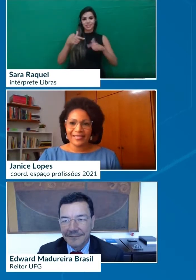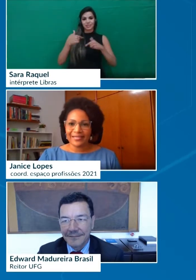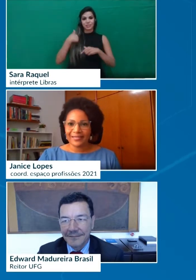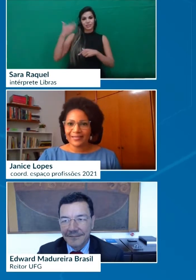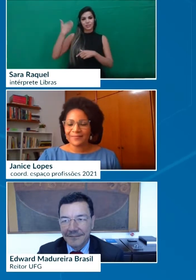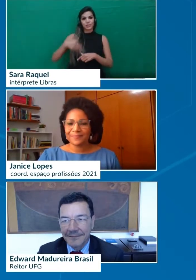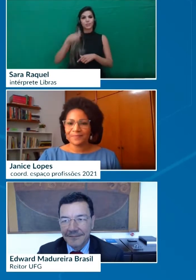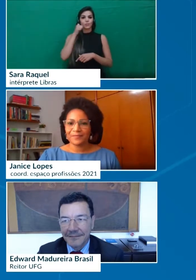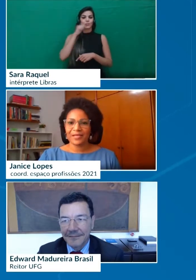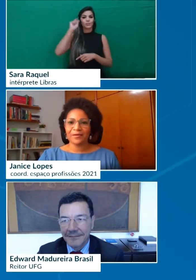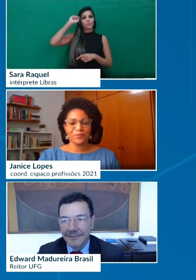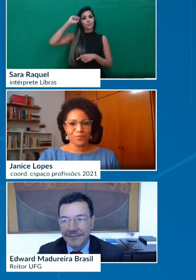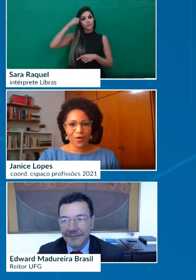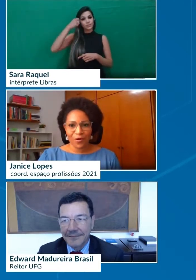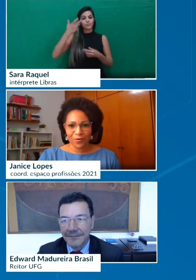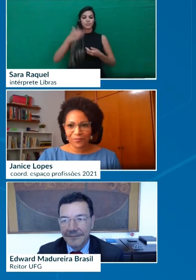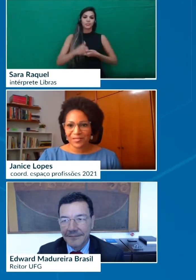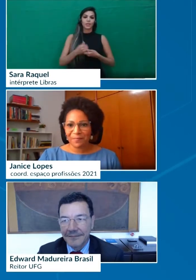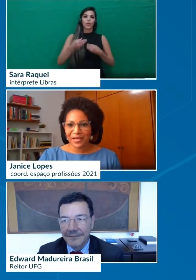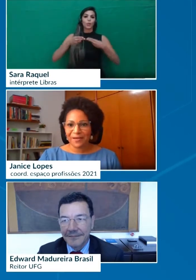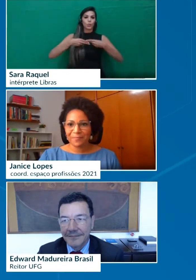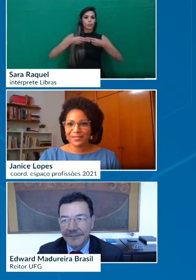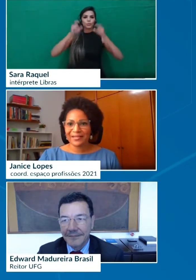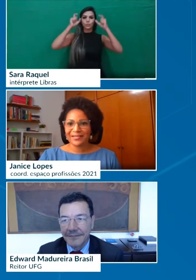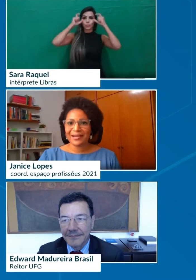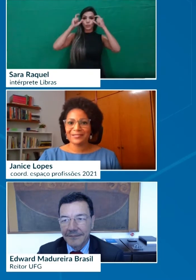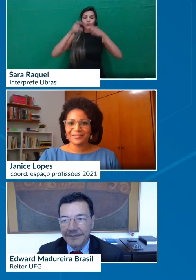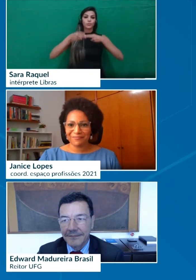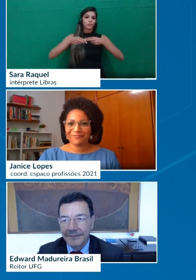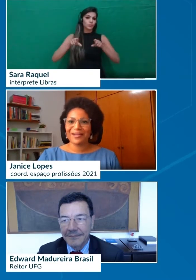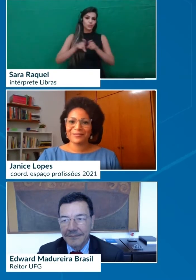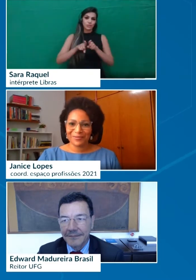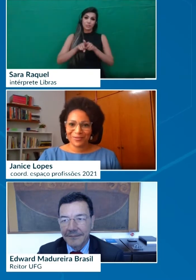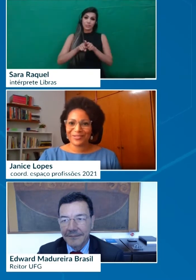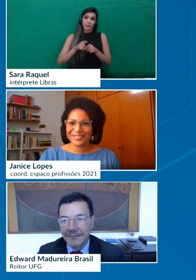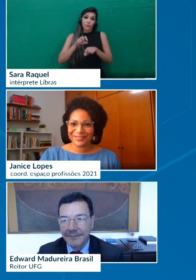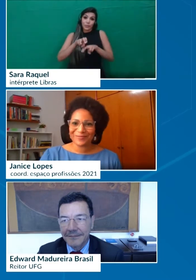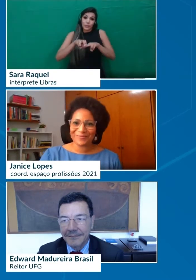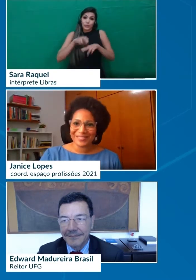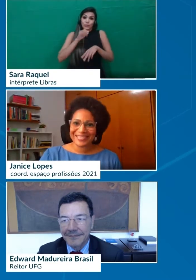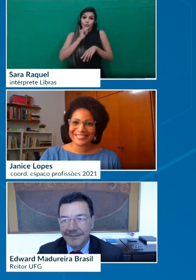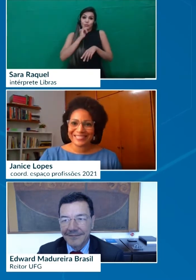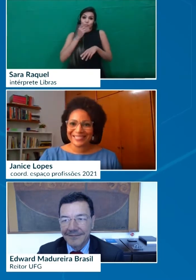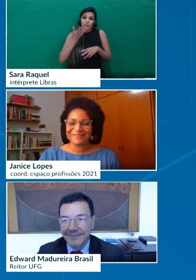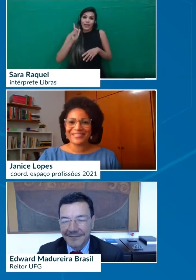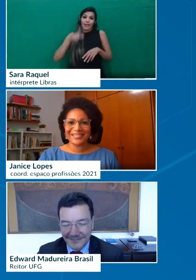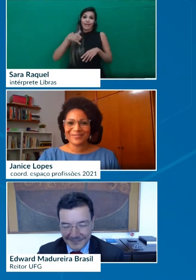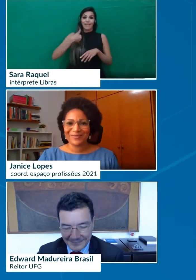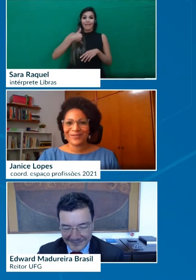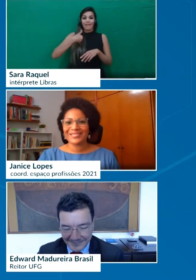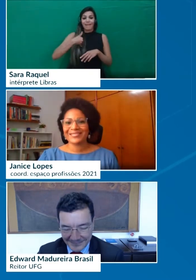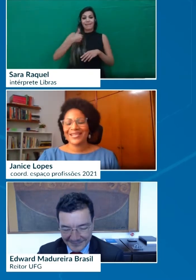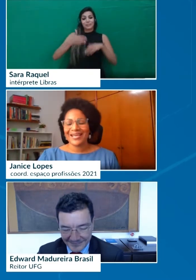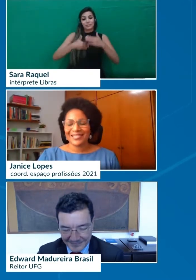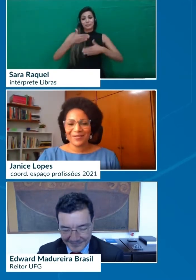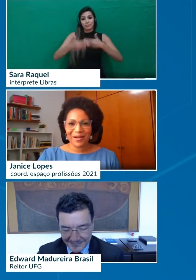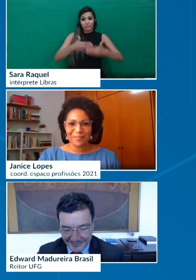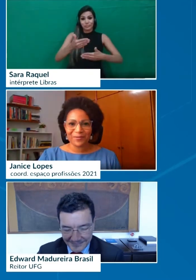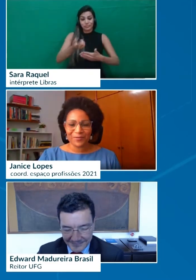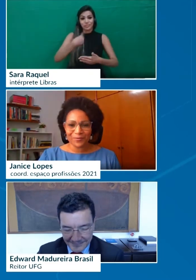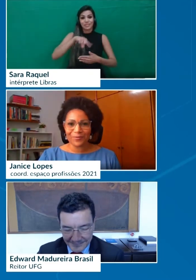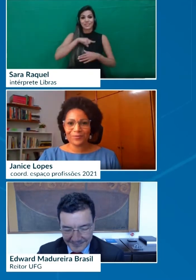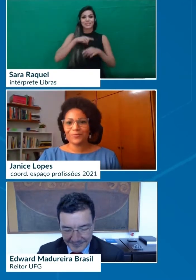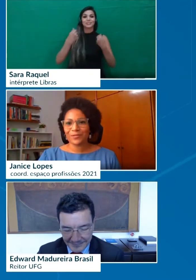mulher negra, né? Uso óculos também, porque a idade vai nos colocando algumas dessas limitações.